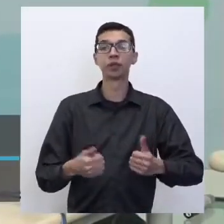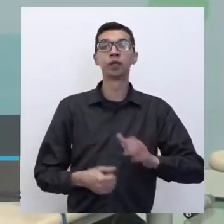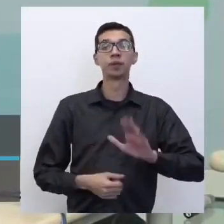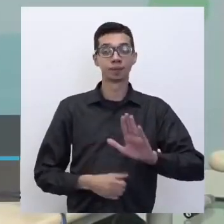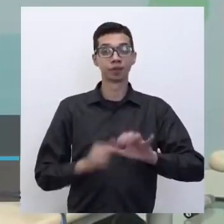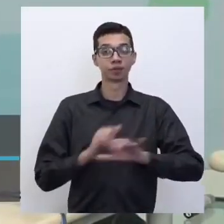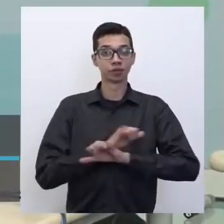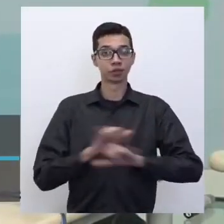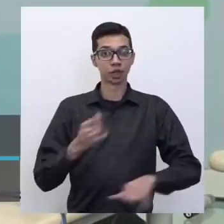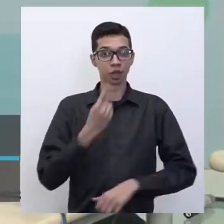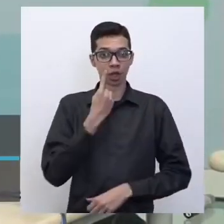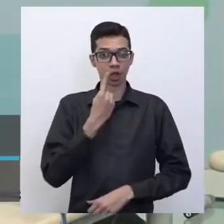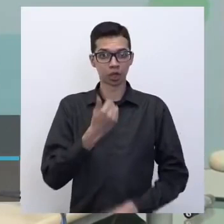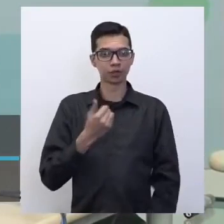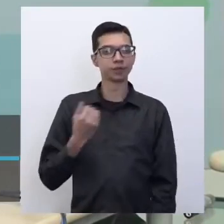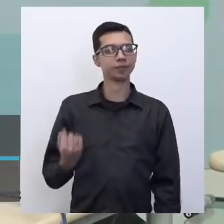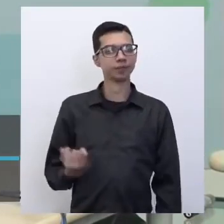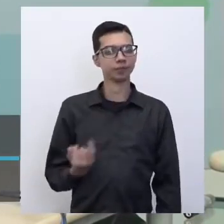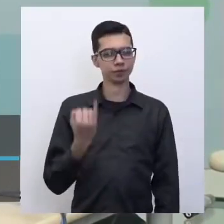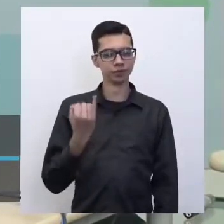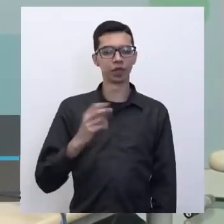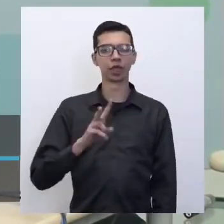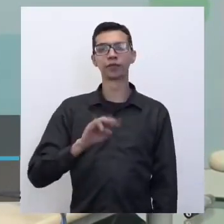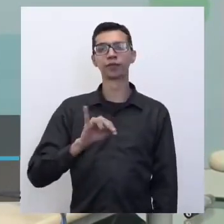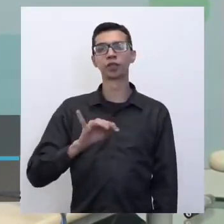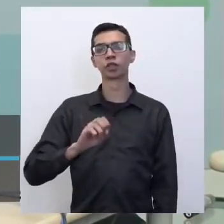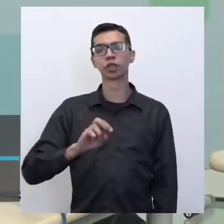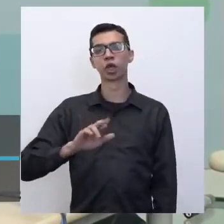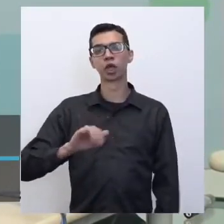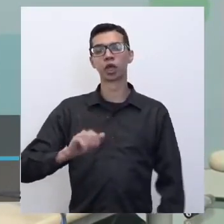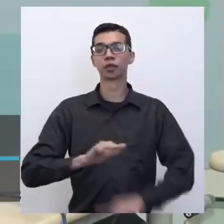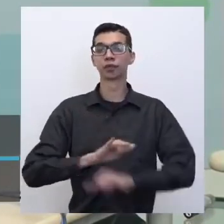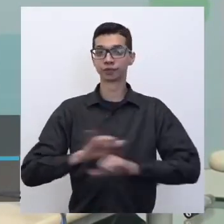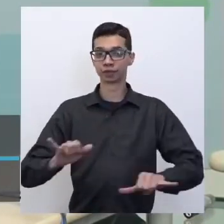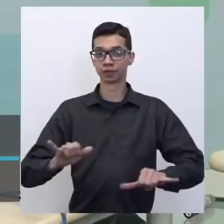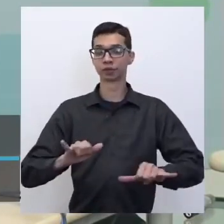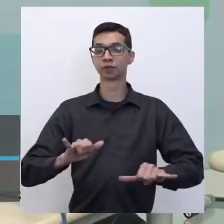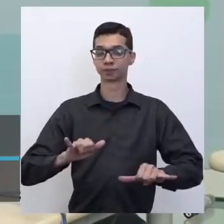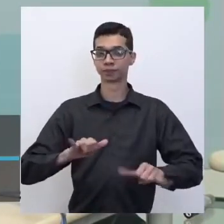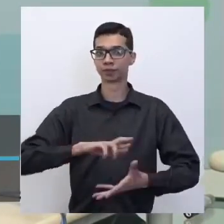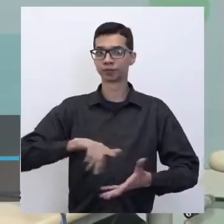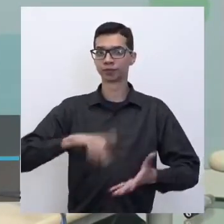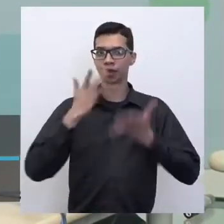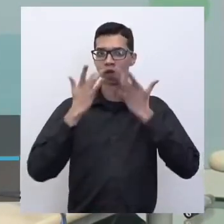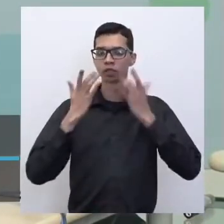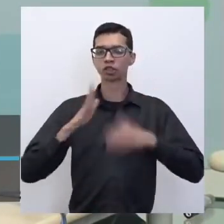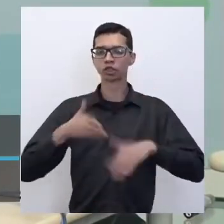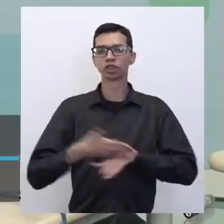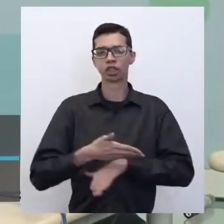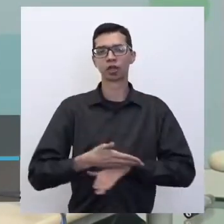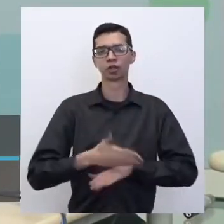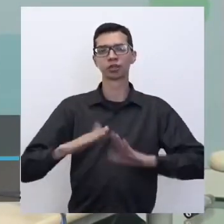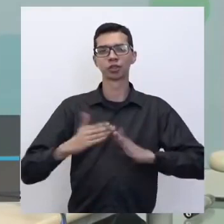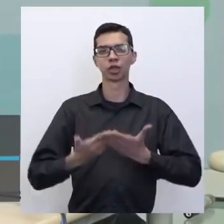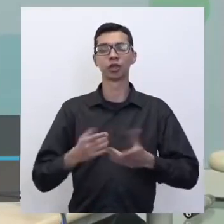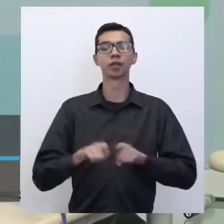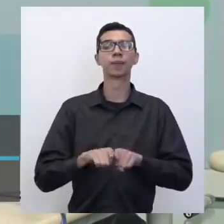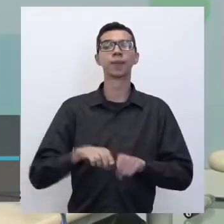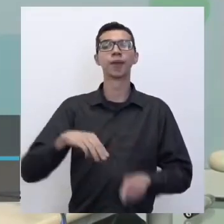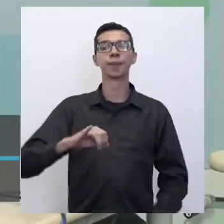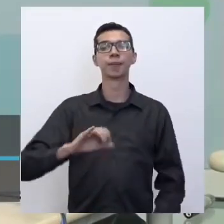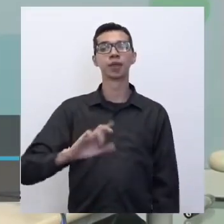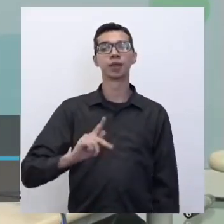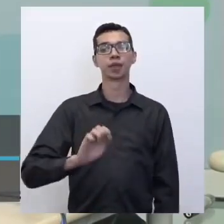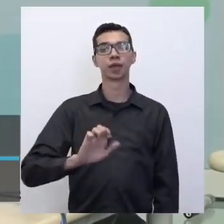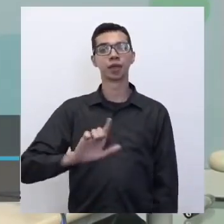interessante. A Vitória diz que já participou de várias peças na escola. A Micaela cita cenário e luzes,